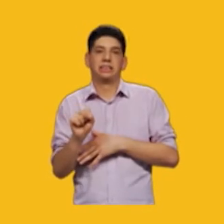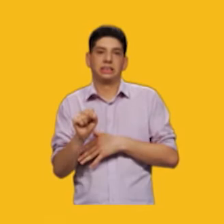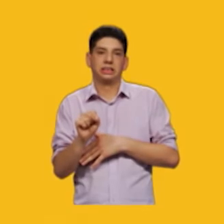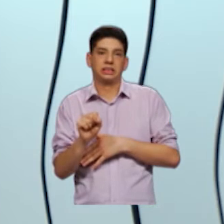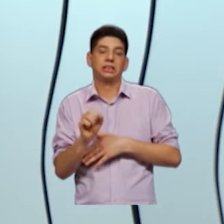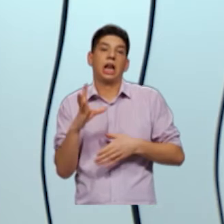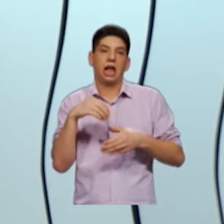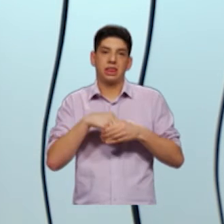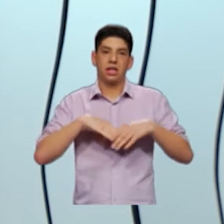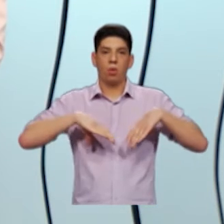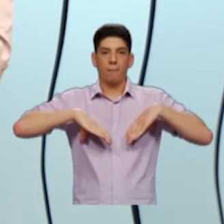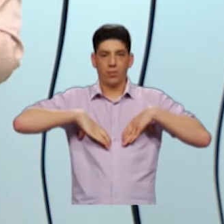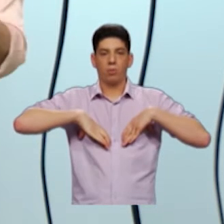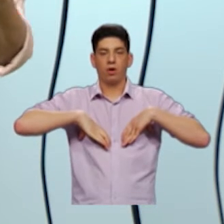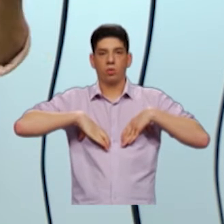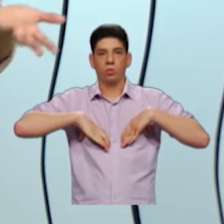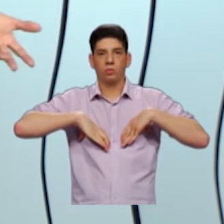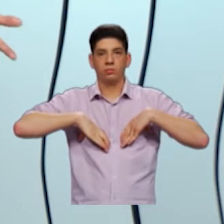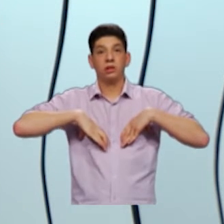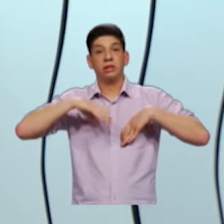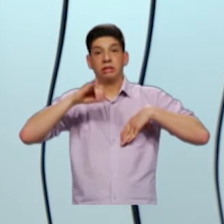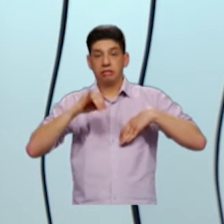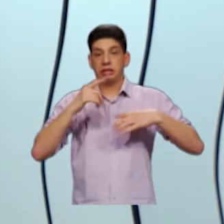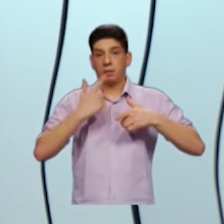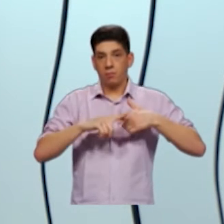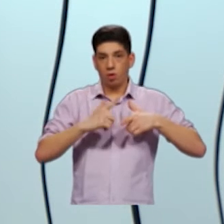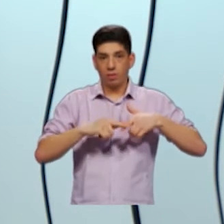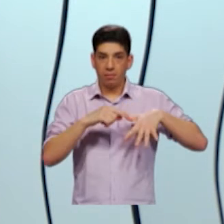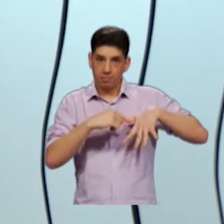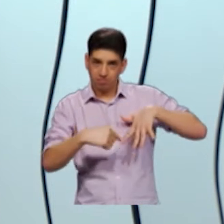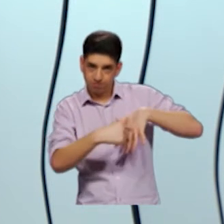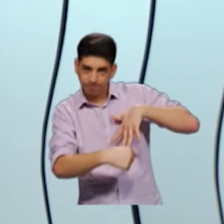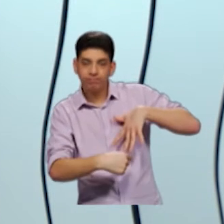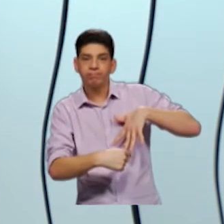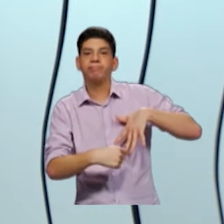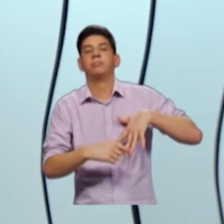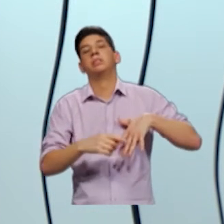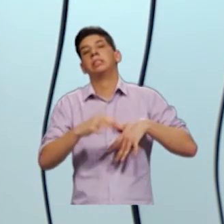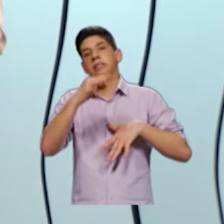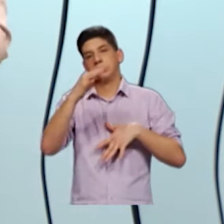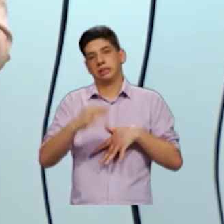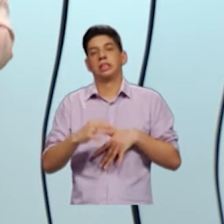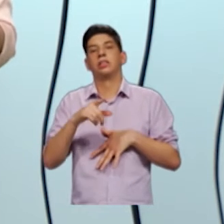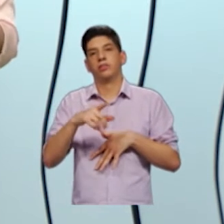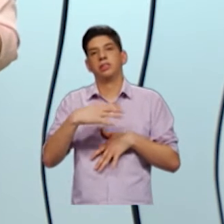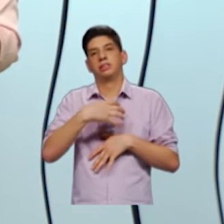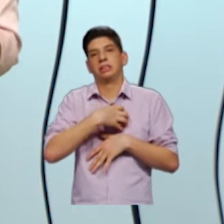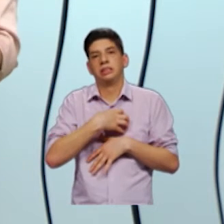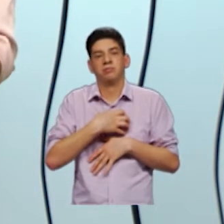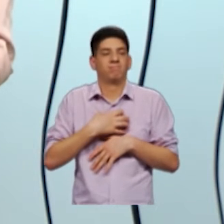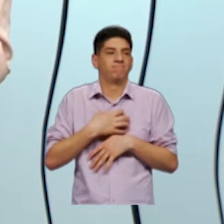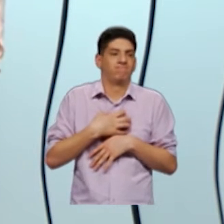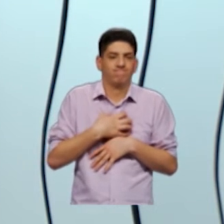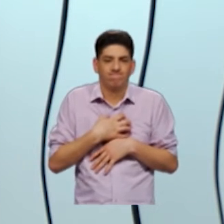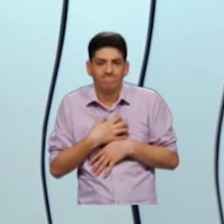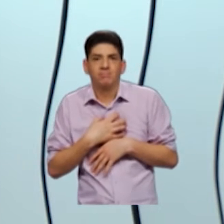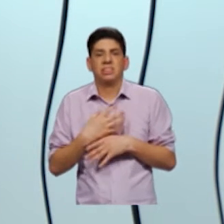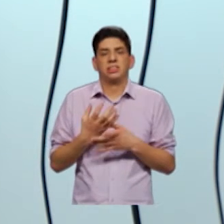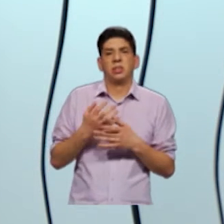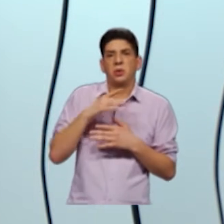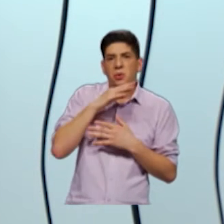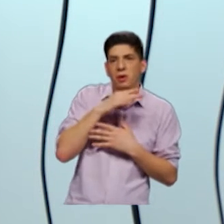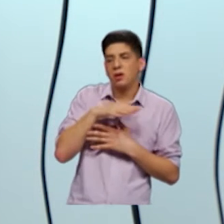pulmões. Então, uma vez esses alvéolos sendo comprometidos, então, com certeza, né, vai ter esse desconforto respiratório, essa falta de